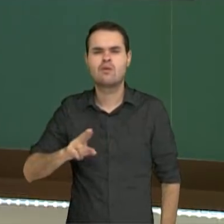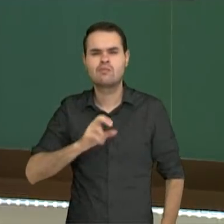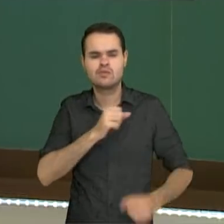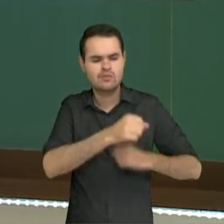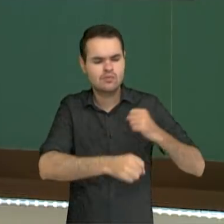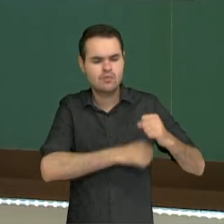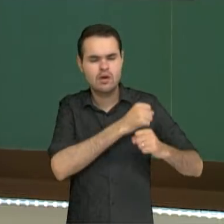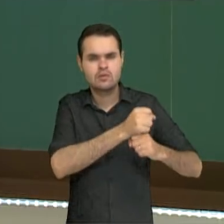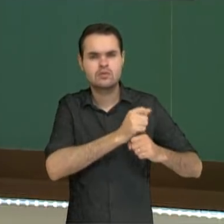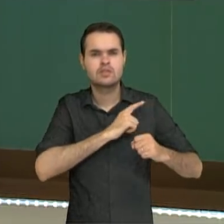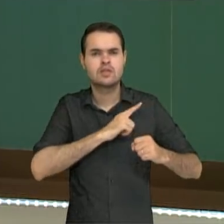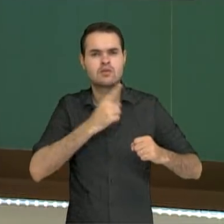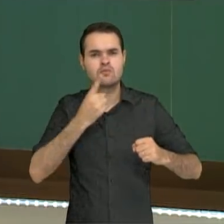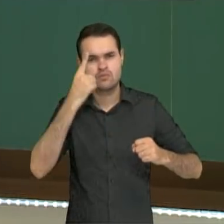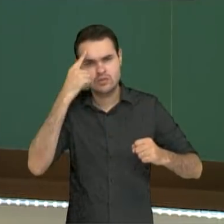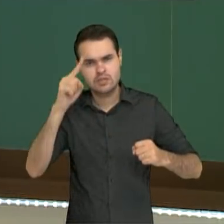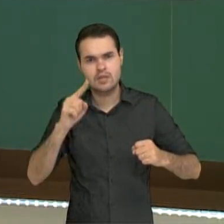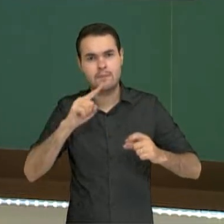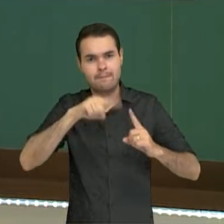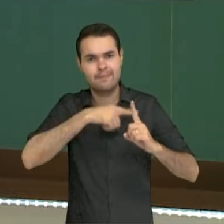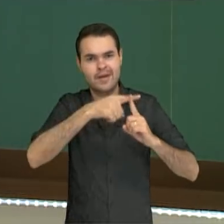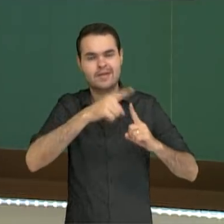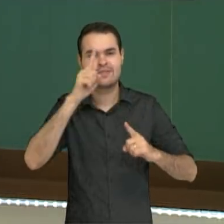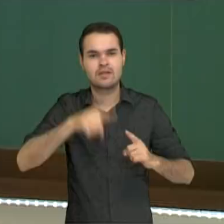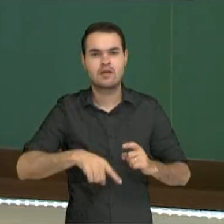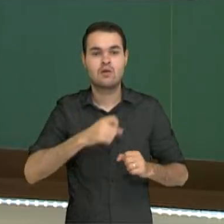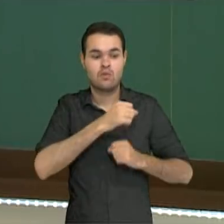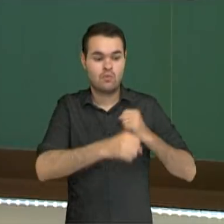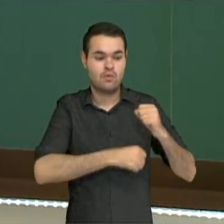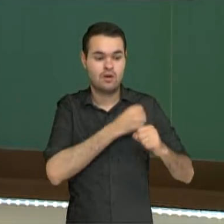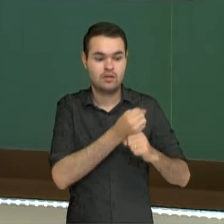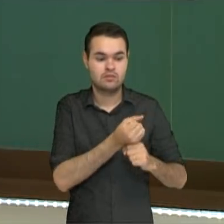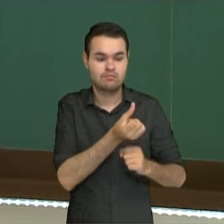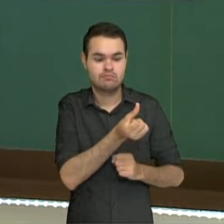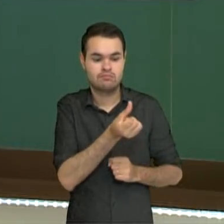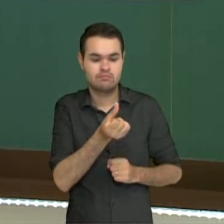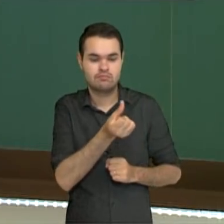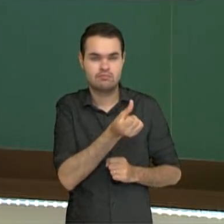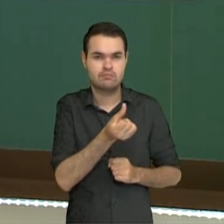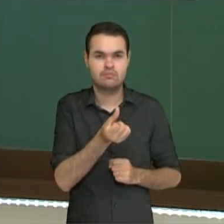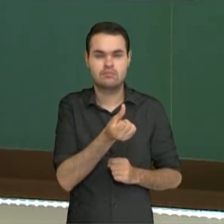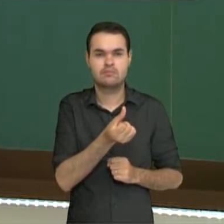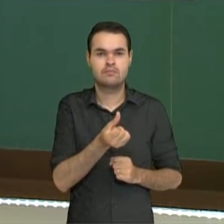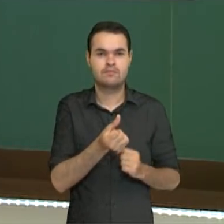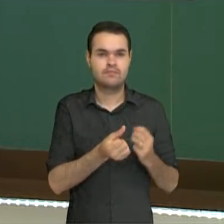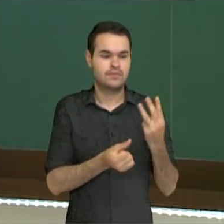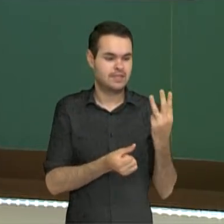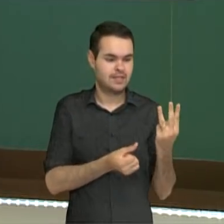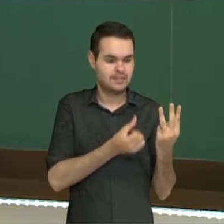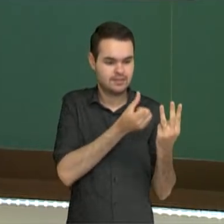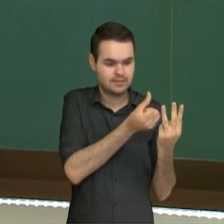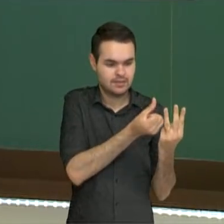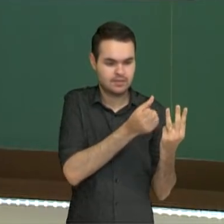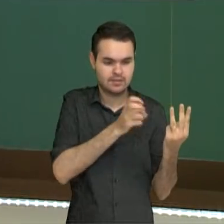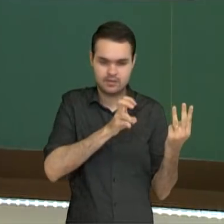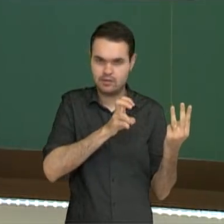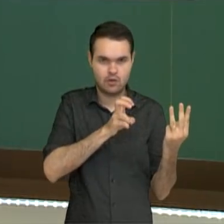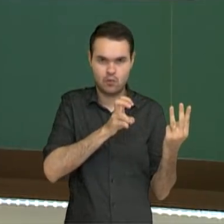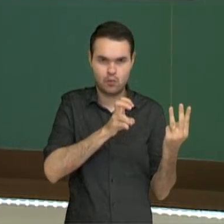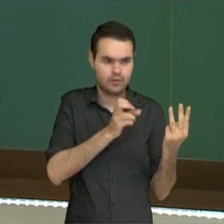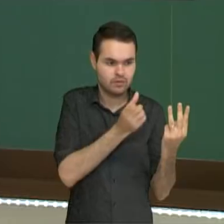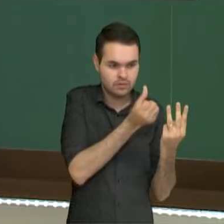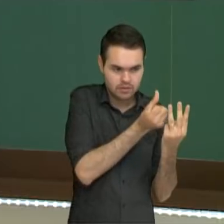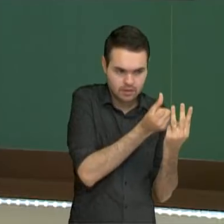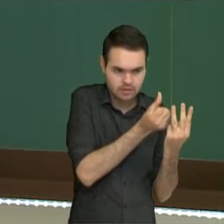que tem um dia a mais? É o ano bissexto. O ano bissexto nada mais é do que essa correção das horas